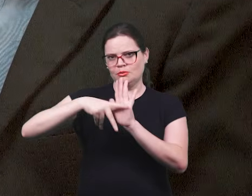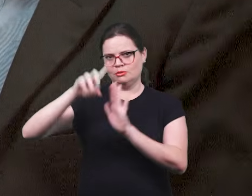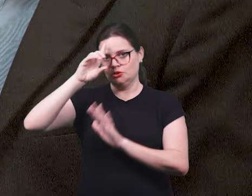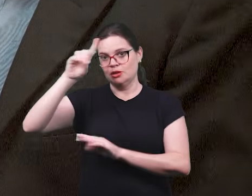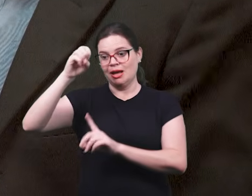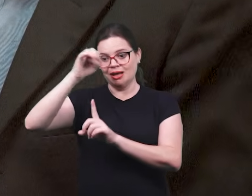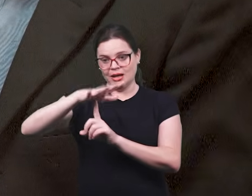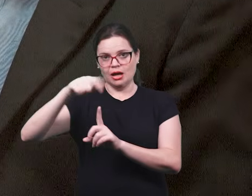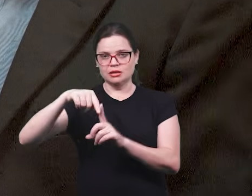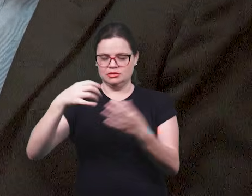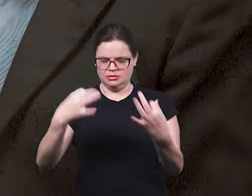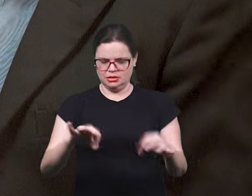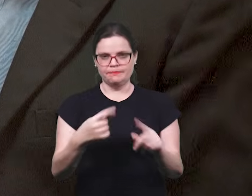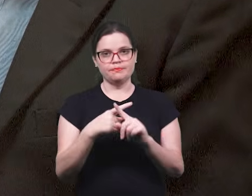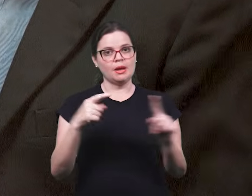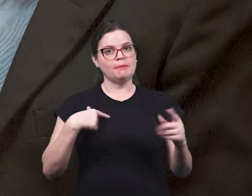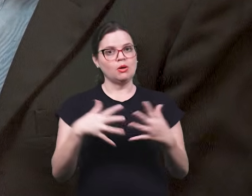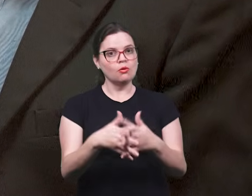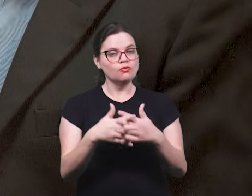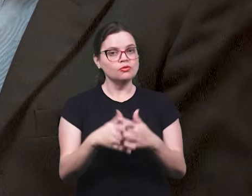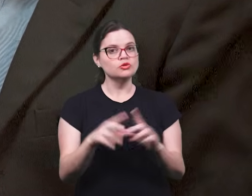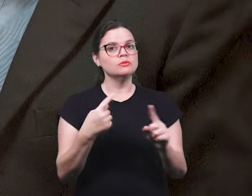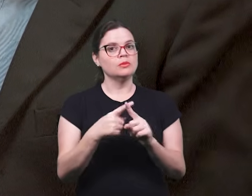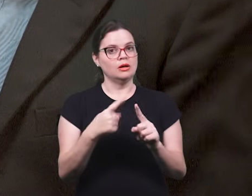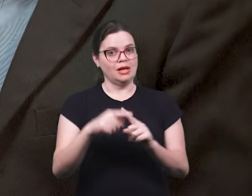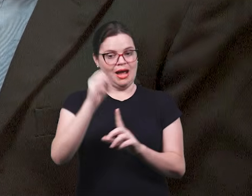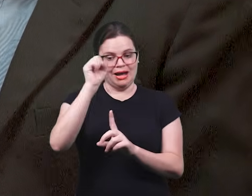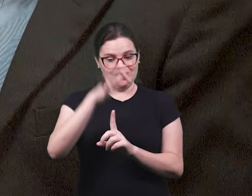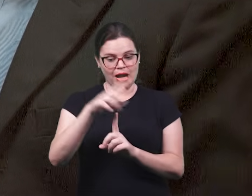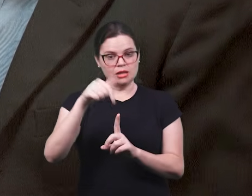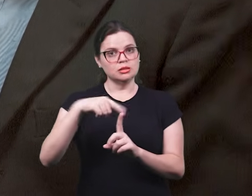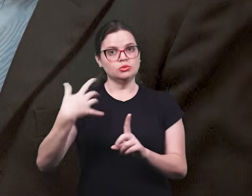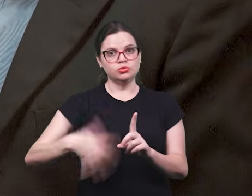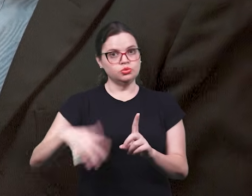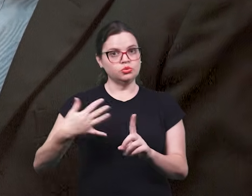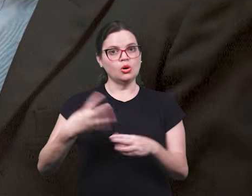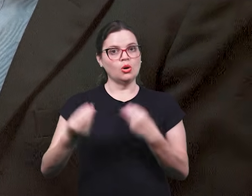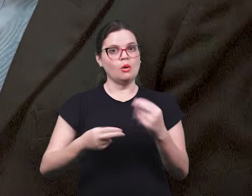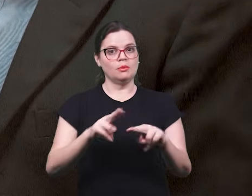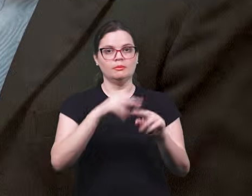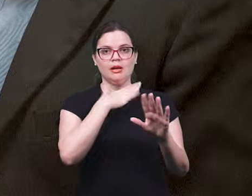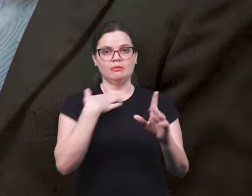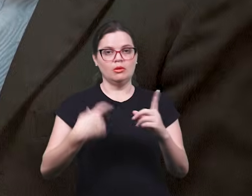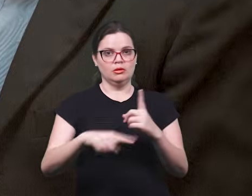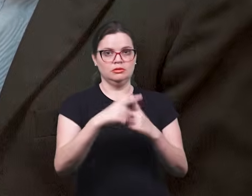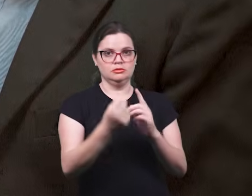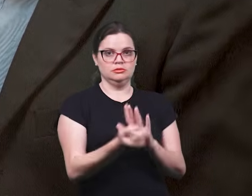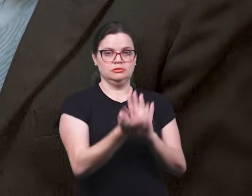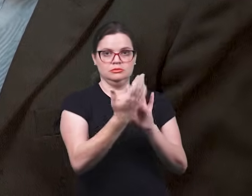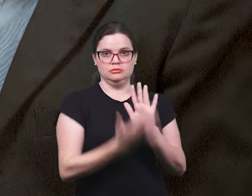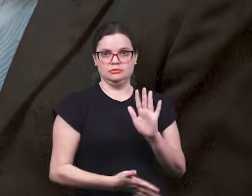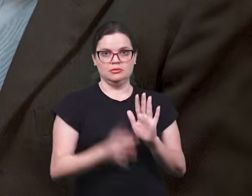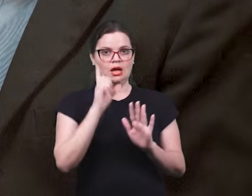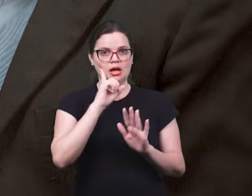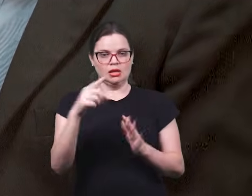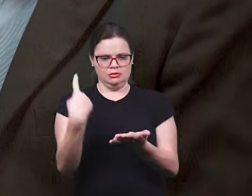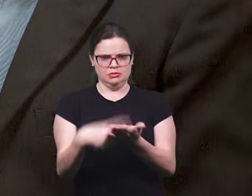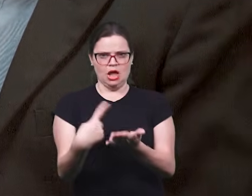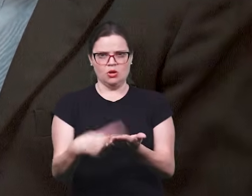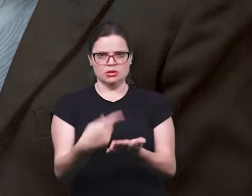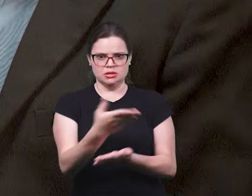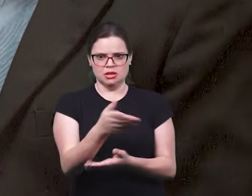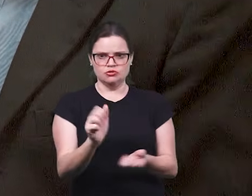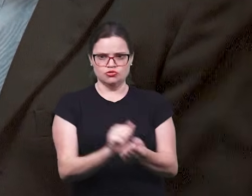pela graça, mas custou um preço muito alto. E Deus não transige com o homem. Deus é